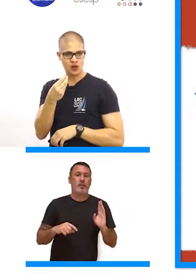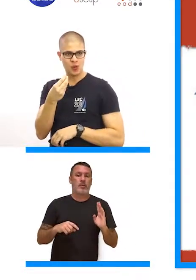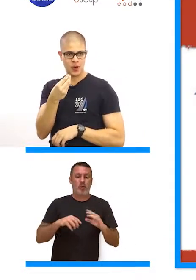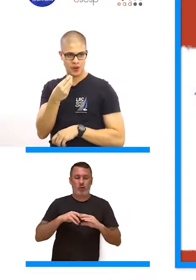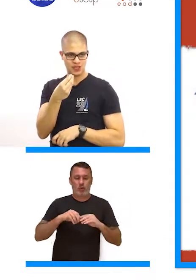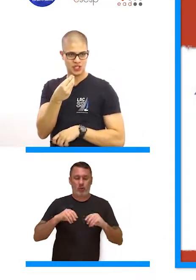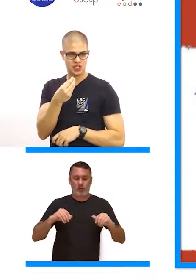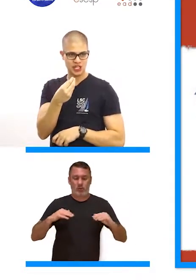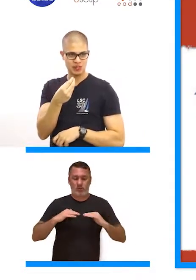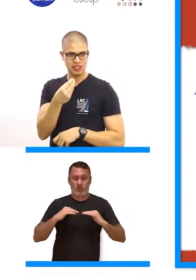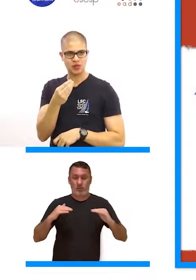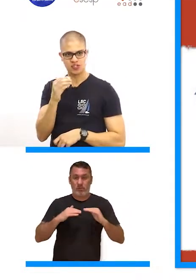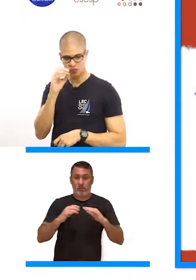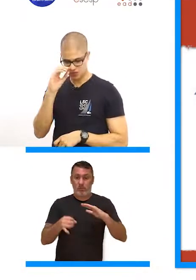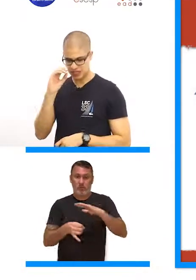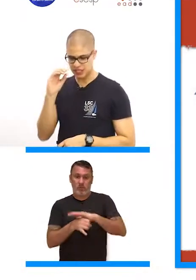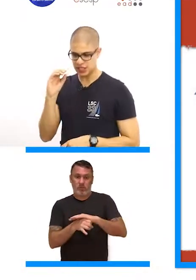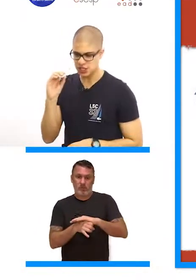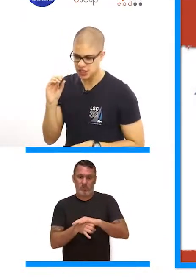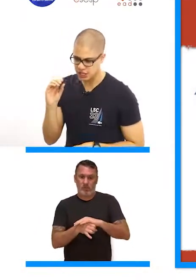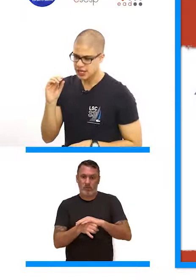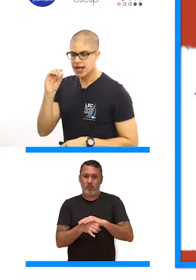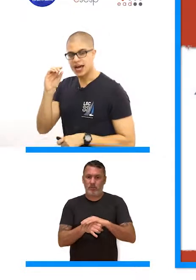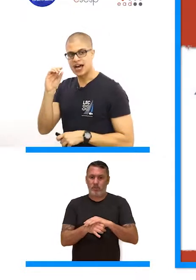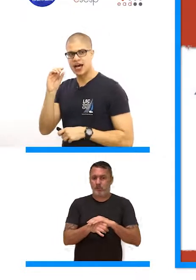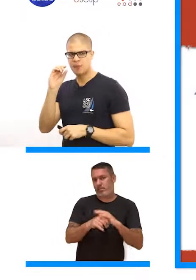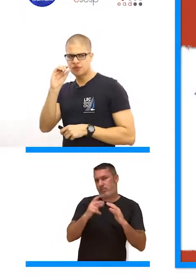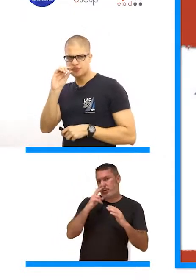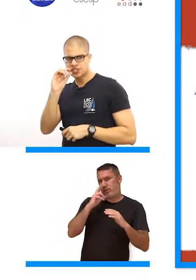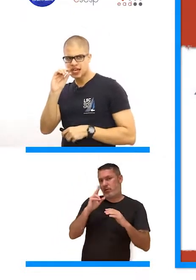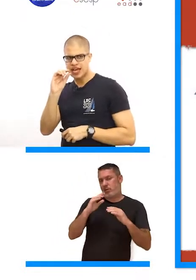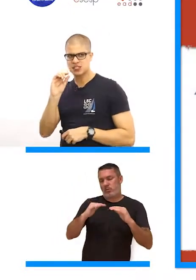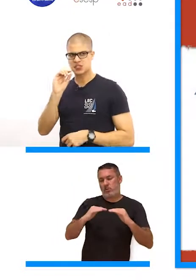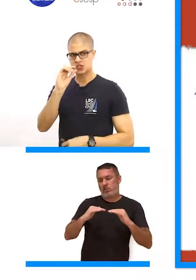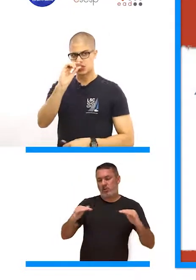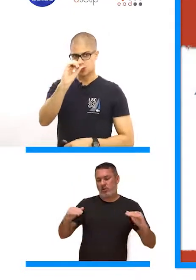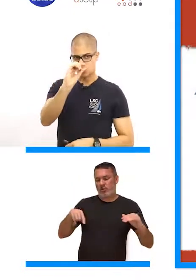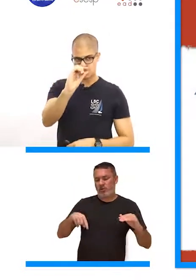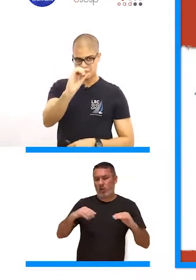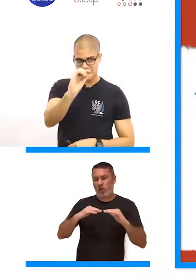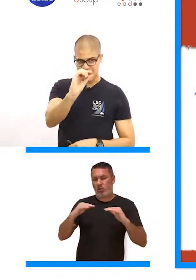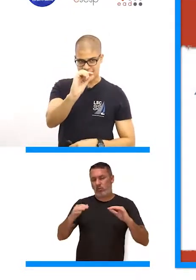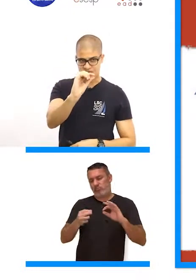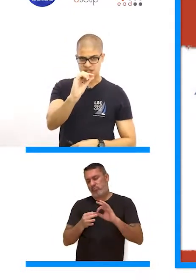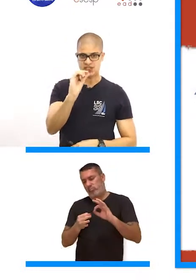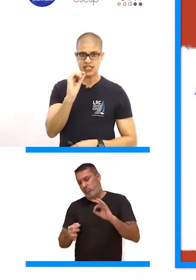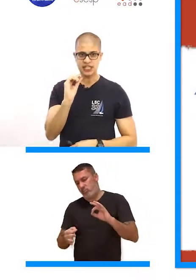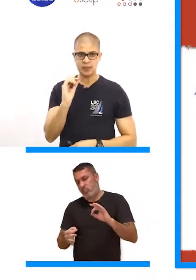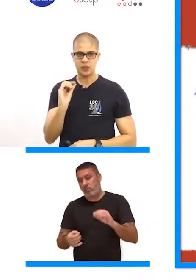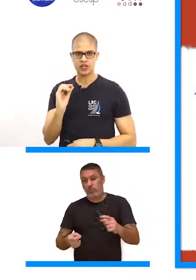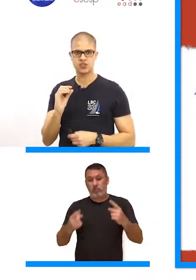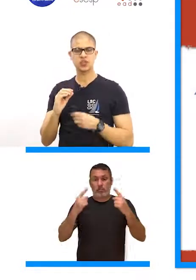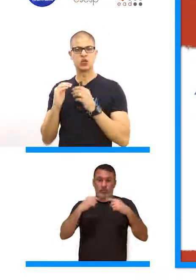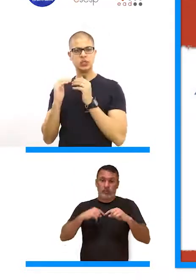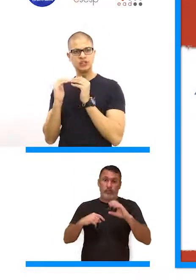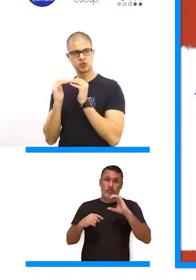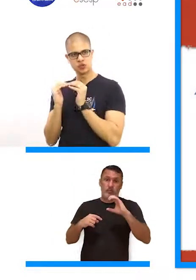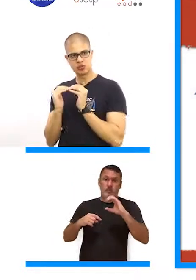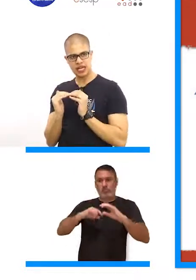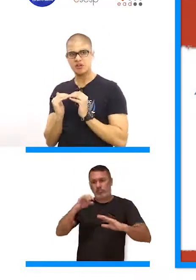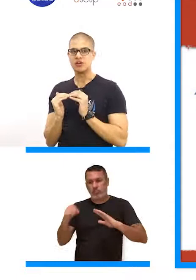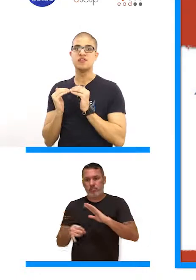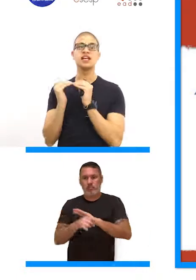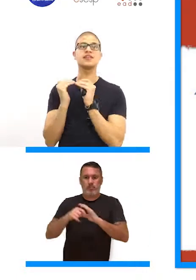solo propriamente dito, então nós estamos falando aqui de profundidades consideráveis e depois o